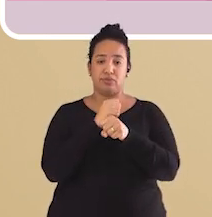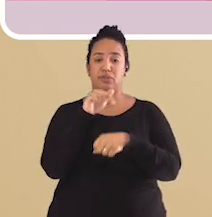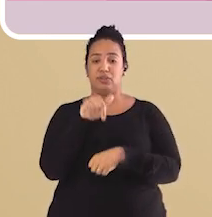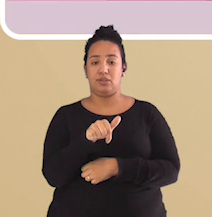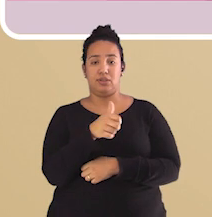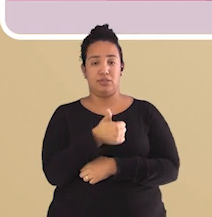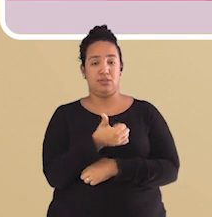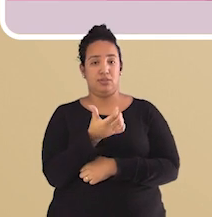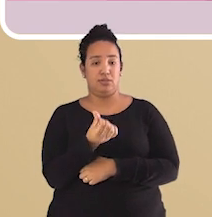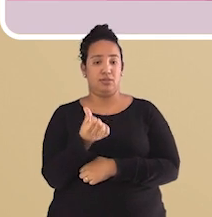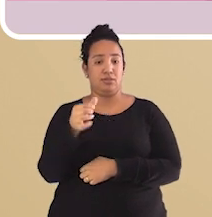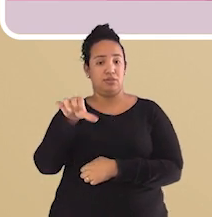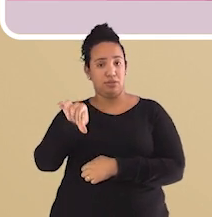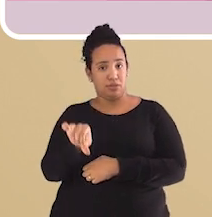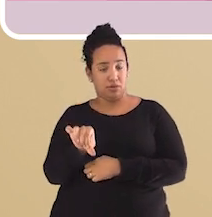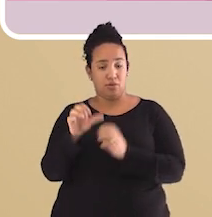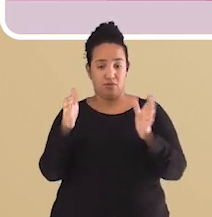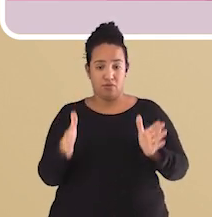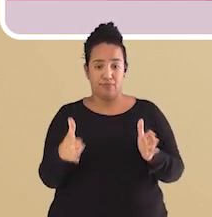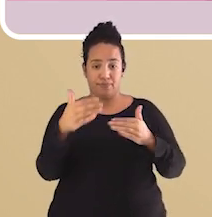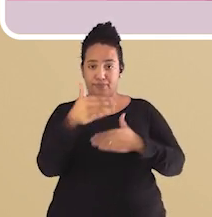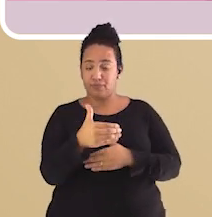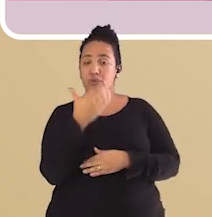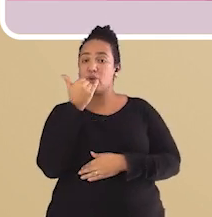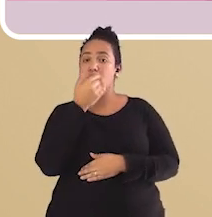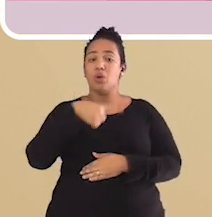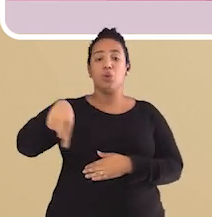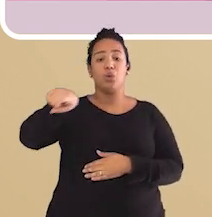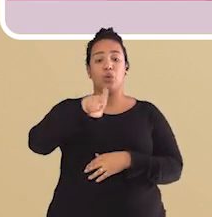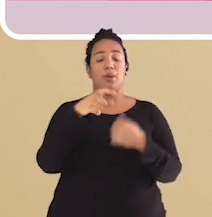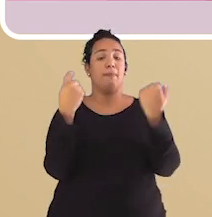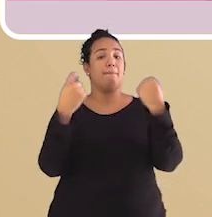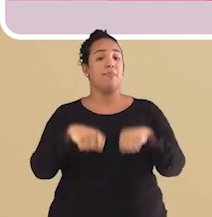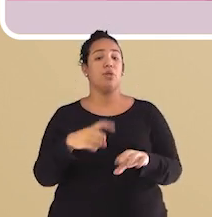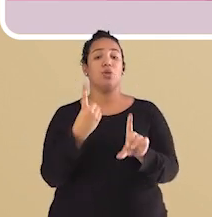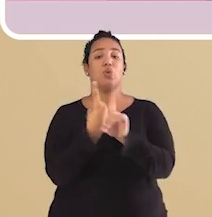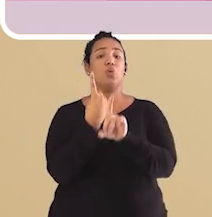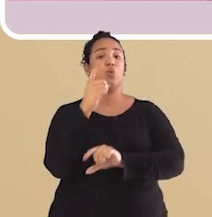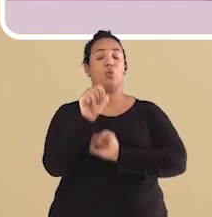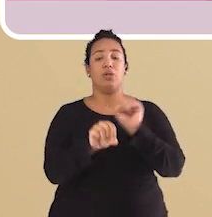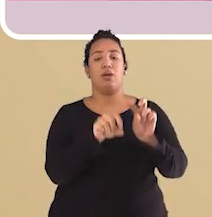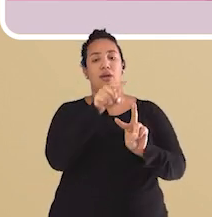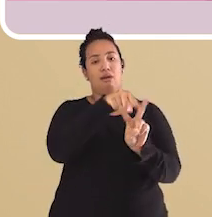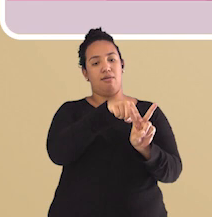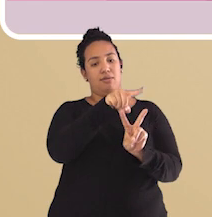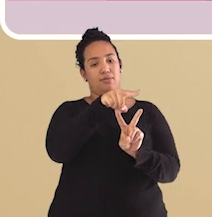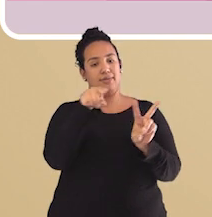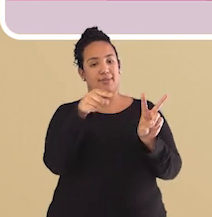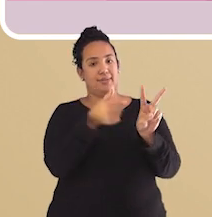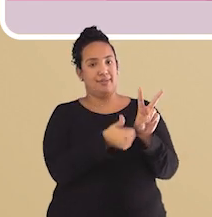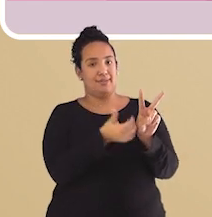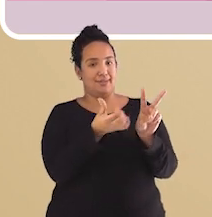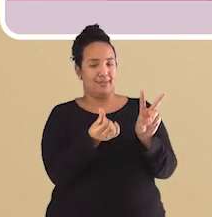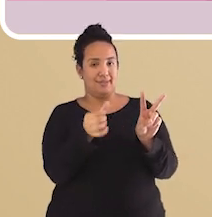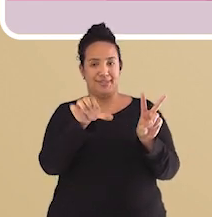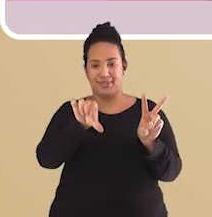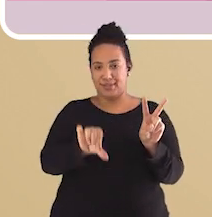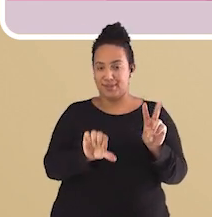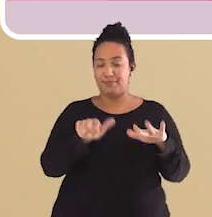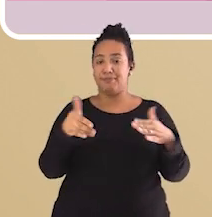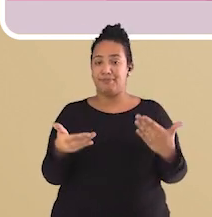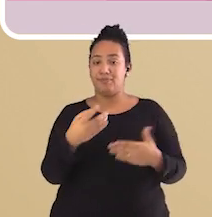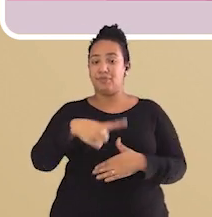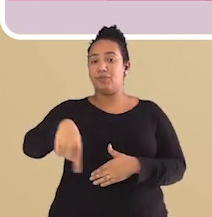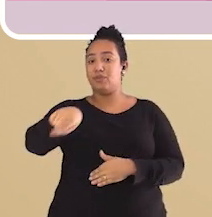arrecadou foi de 169 cestas, precisamos encontrar a raiz quadrada de 169